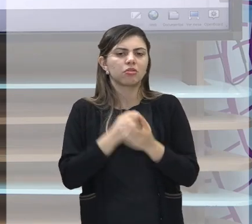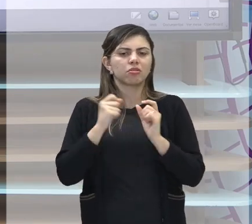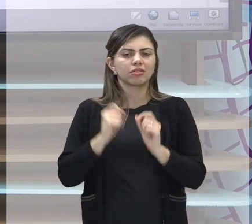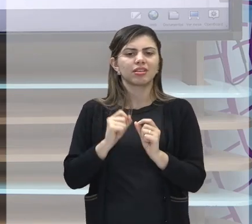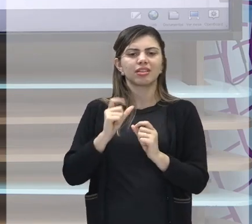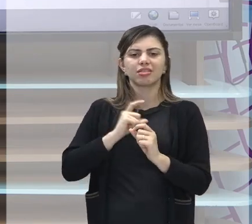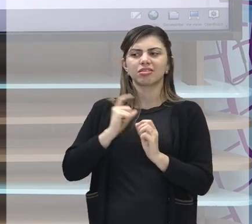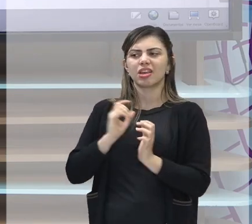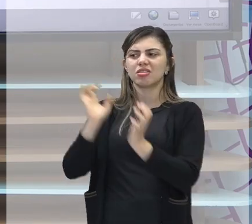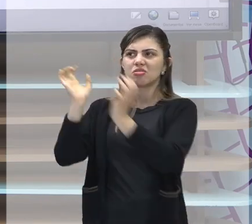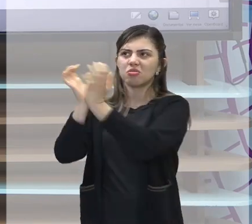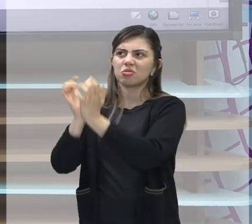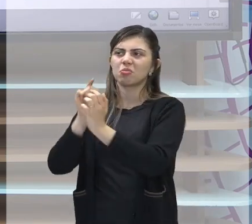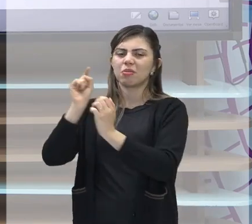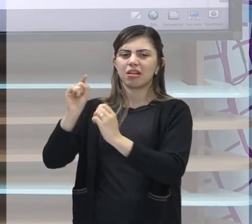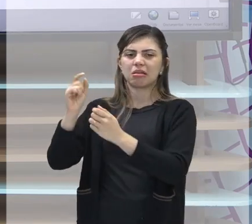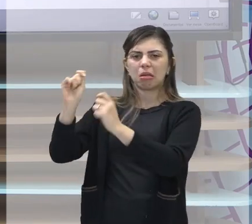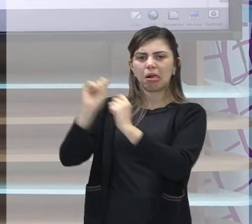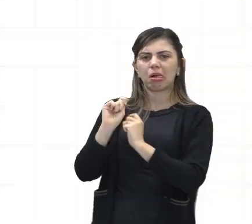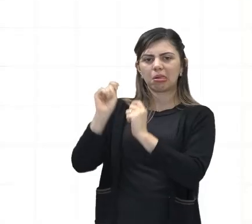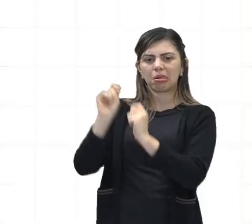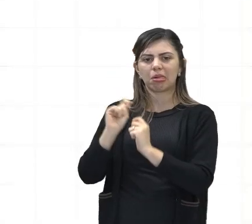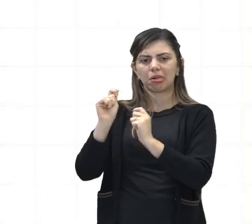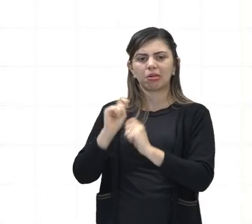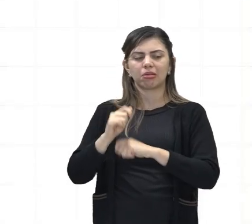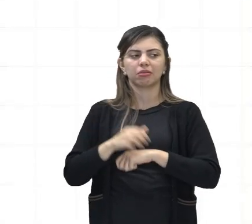dominação exploradora.